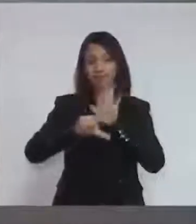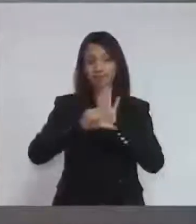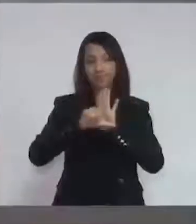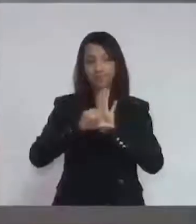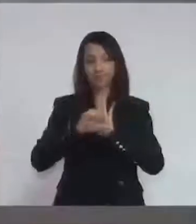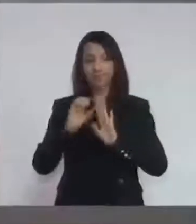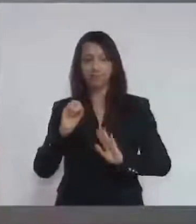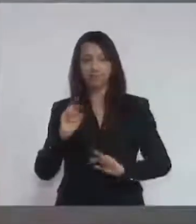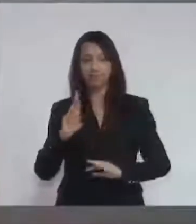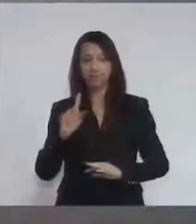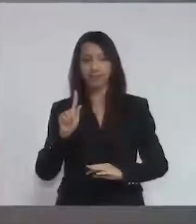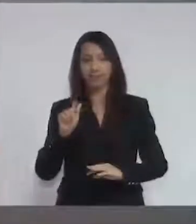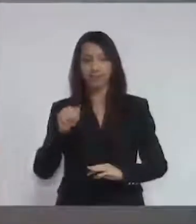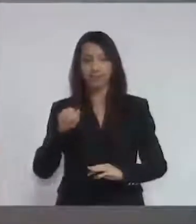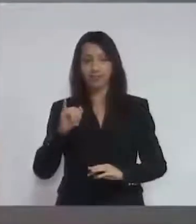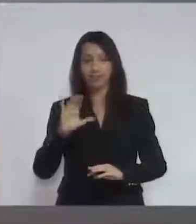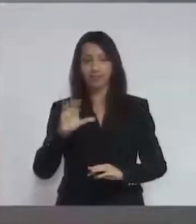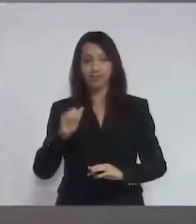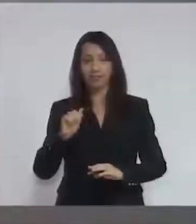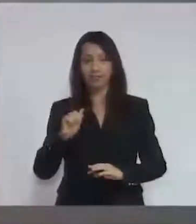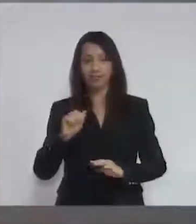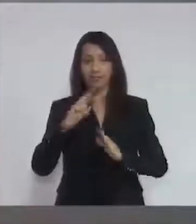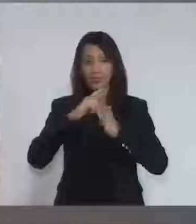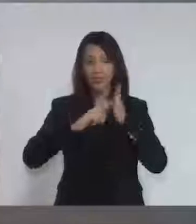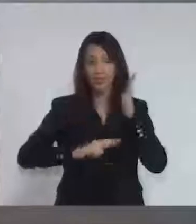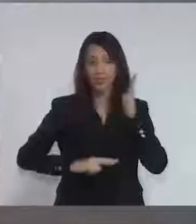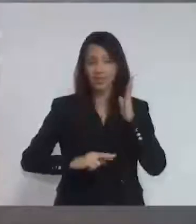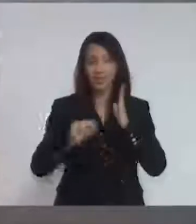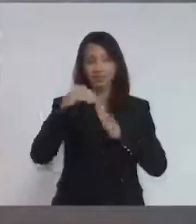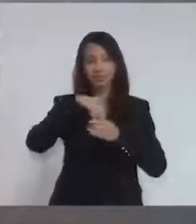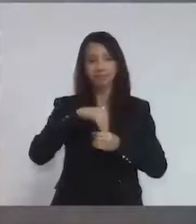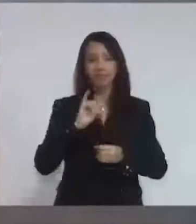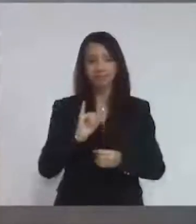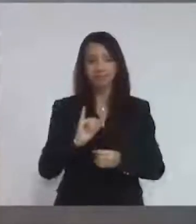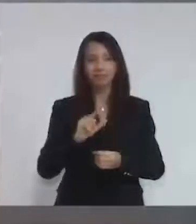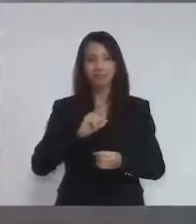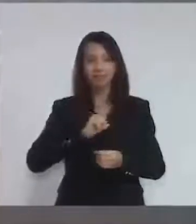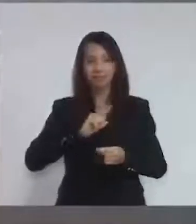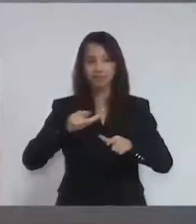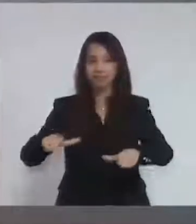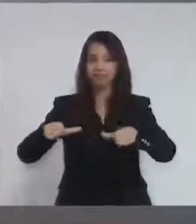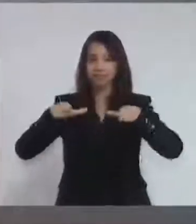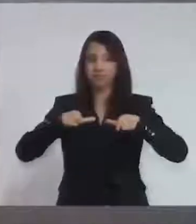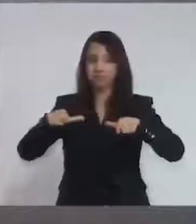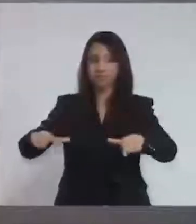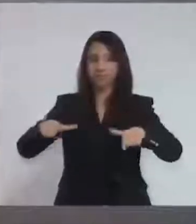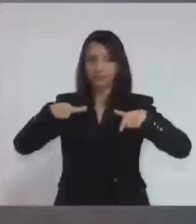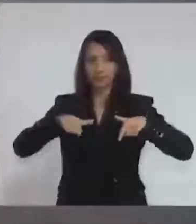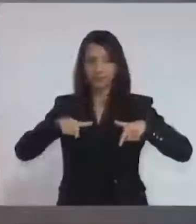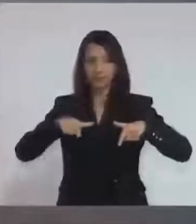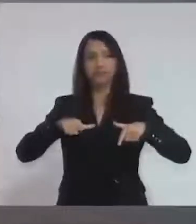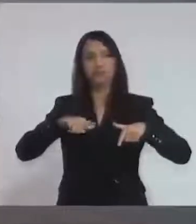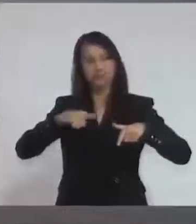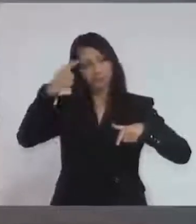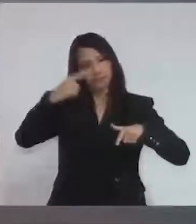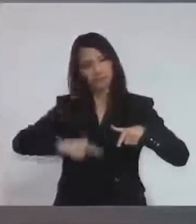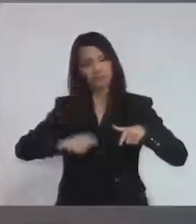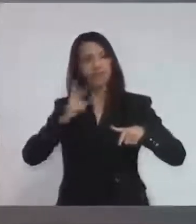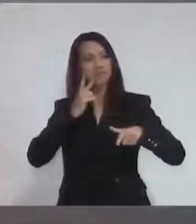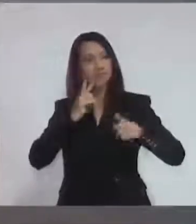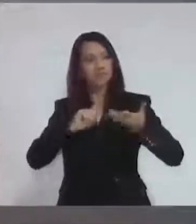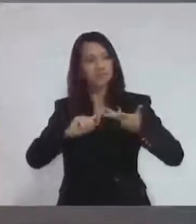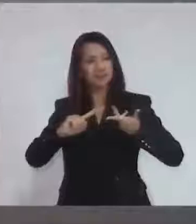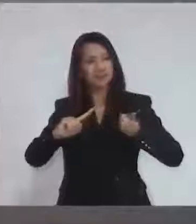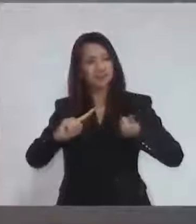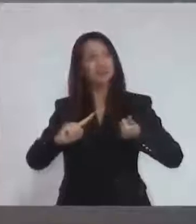orgânica explicitamente ou no regimento interno, que são os títulos, né, que tem uma razão de ser, o título de cidadão vienense,